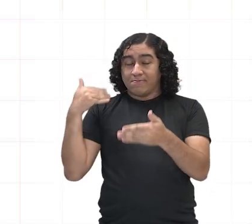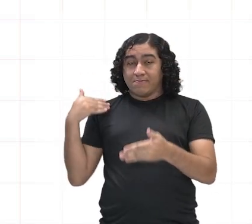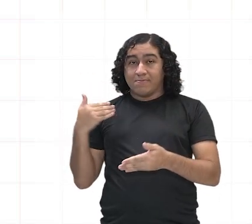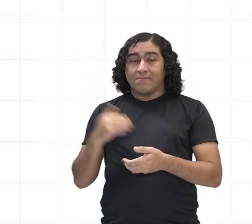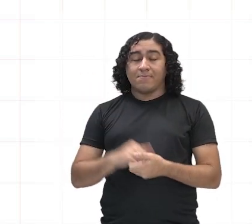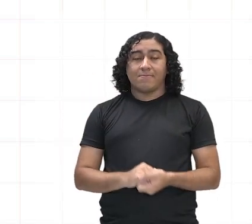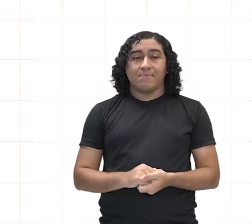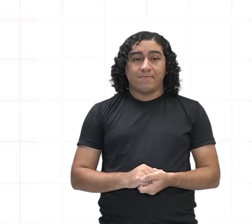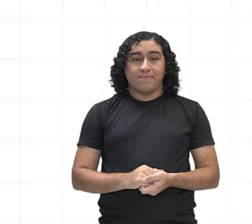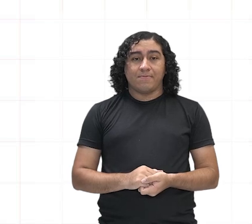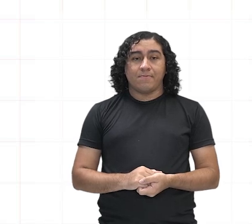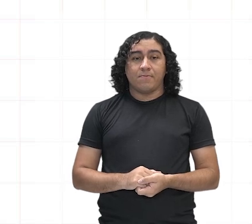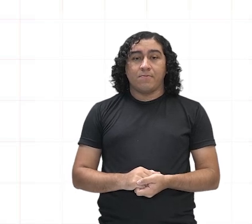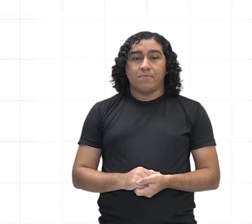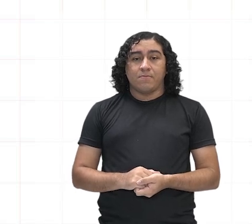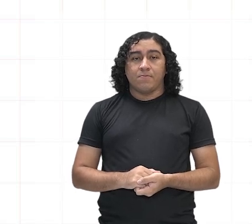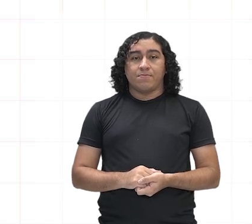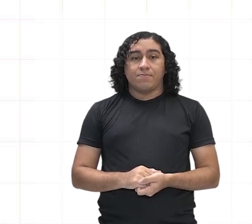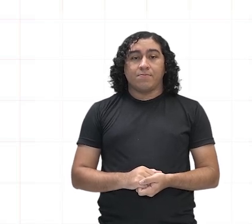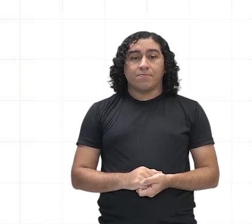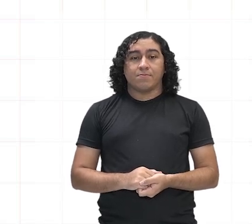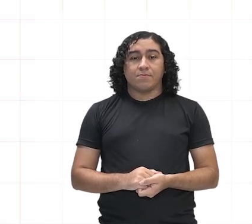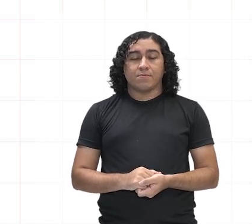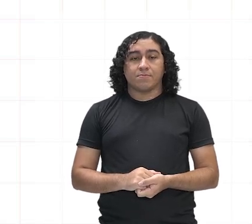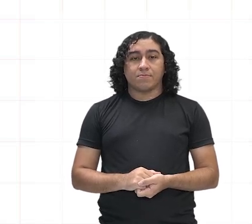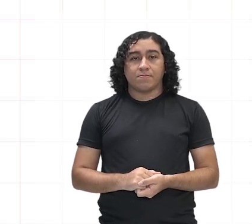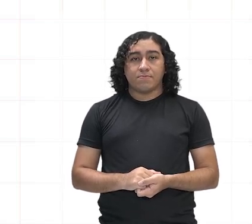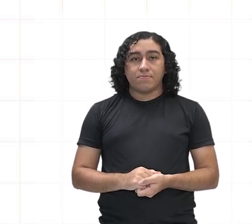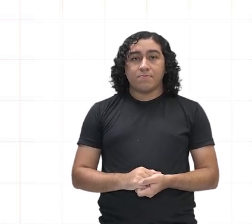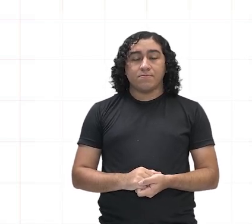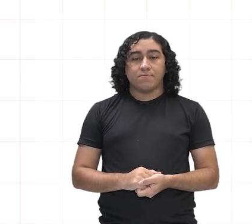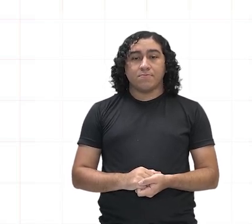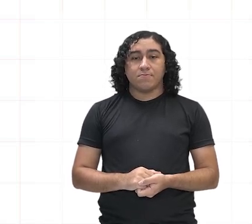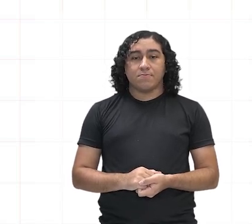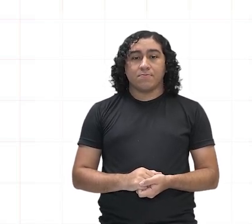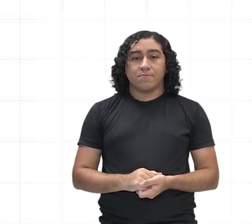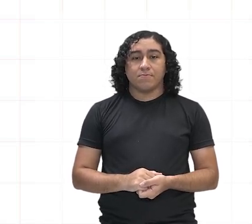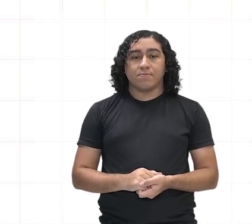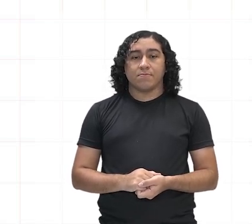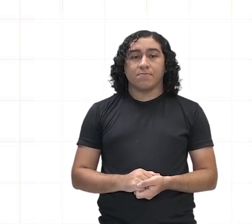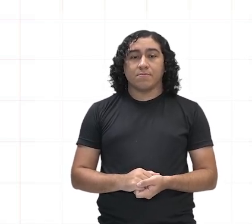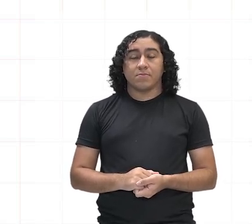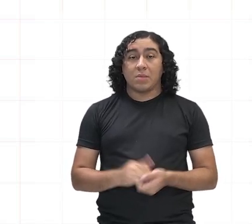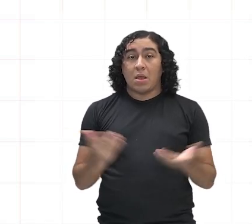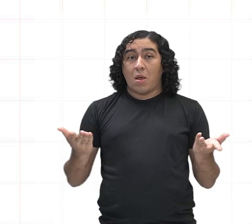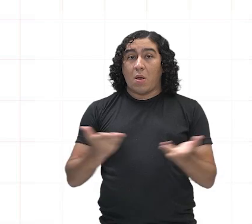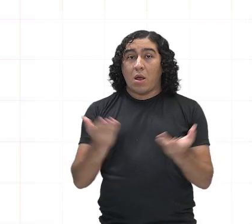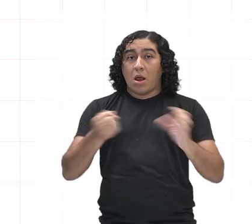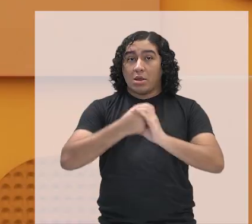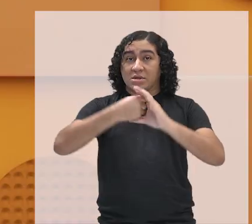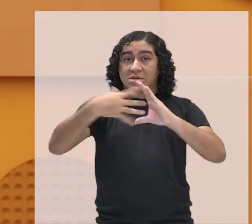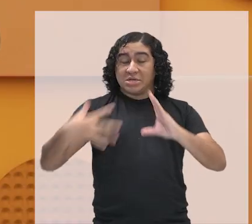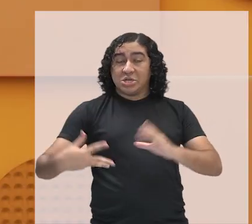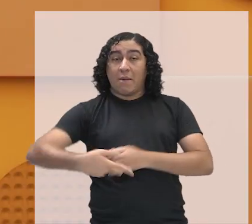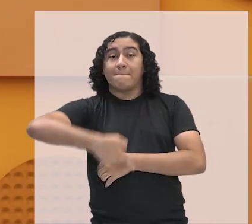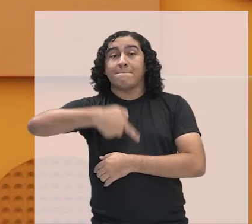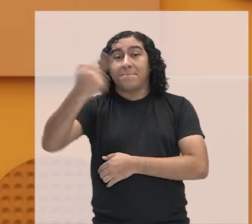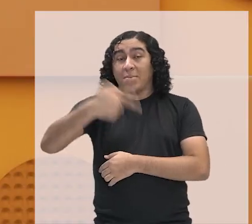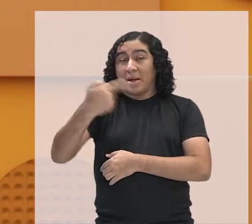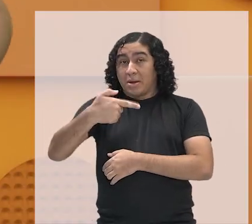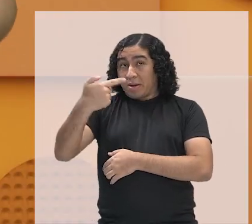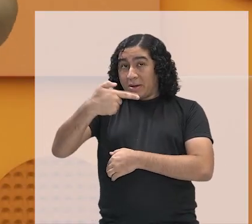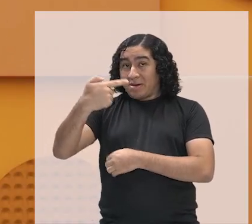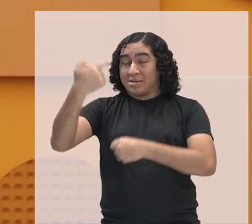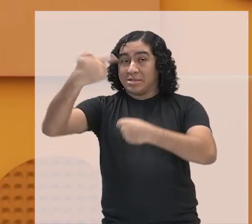Antiga. Vamos, então, aí caracterizar a primeira grande, né, polis, a primeira grande